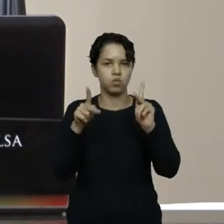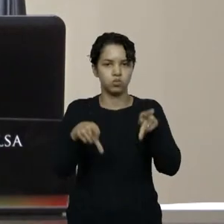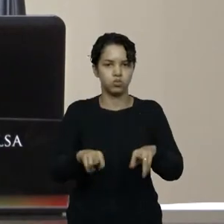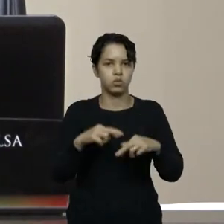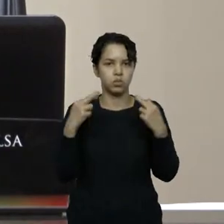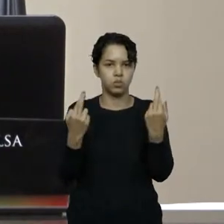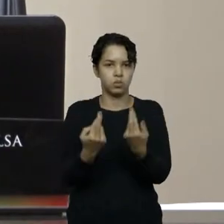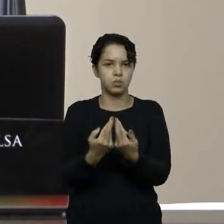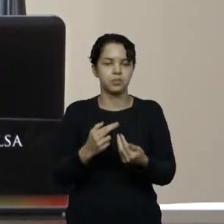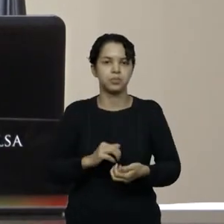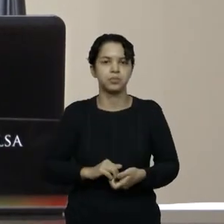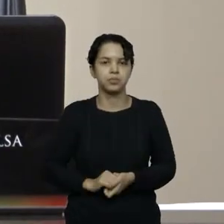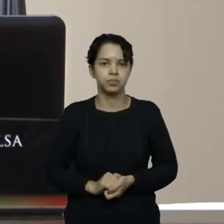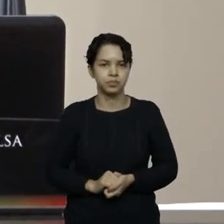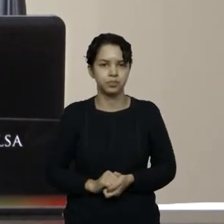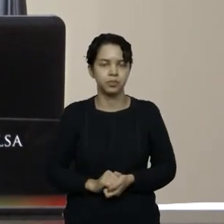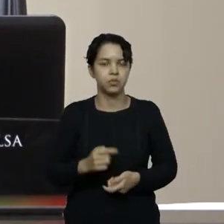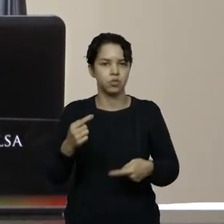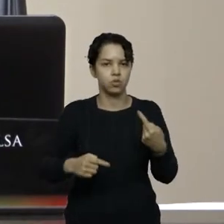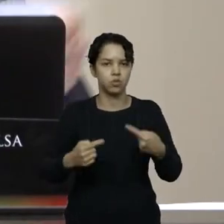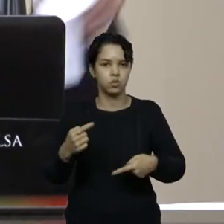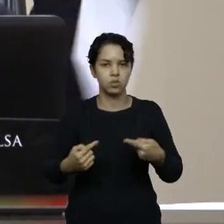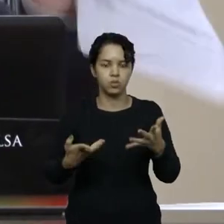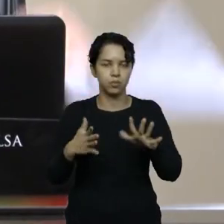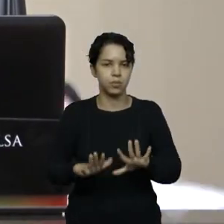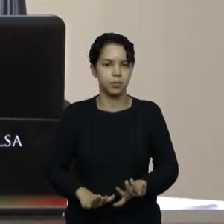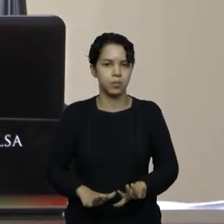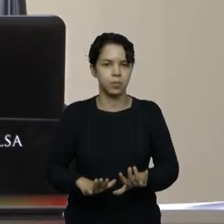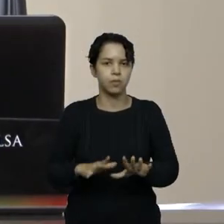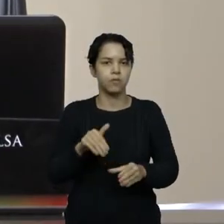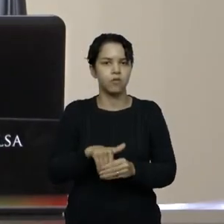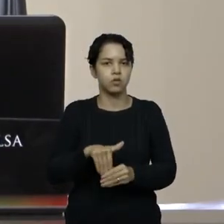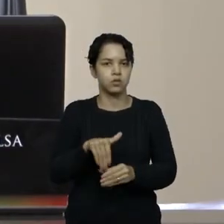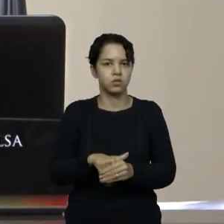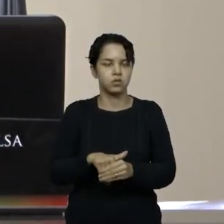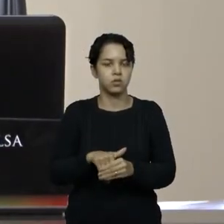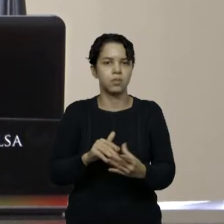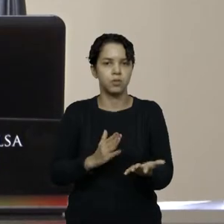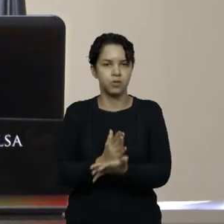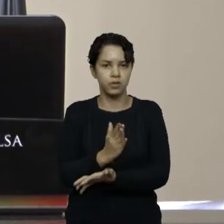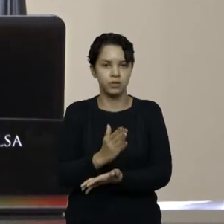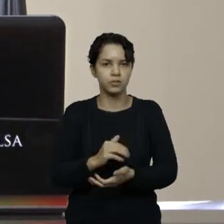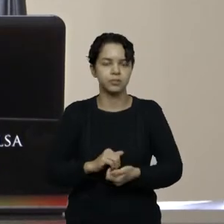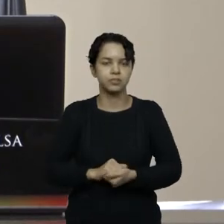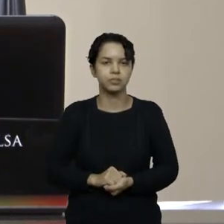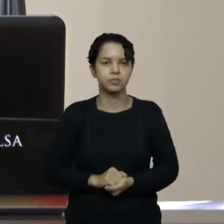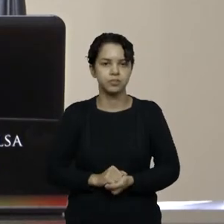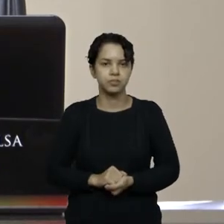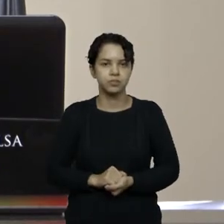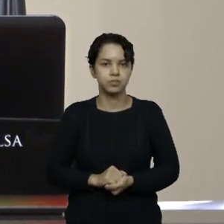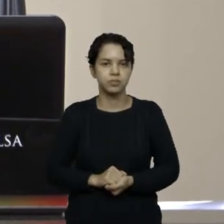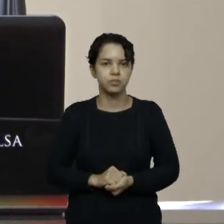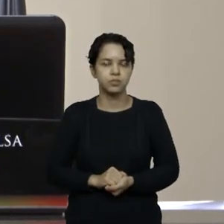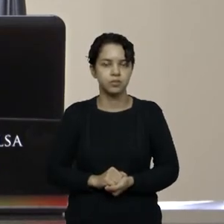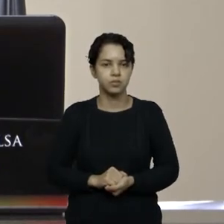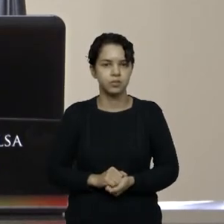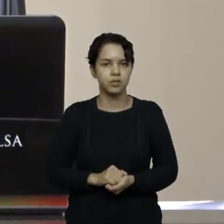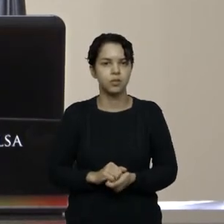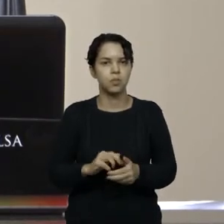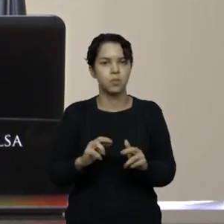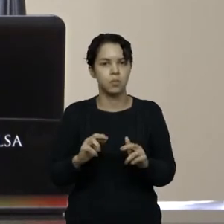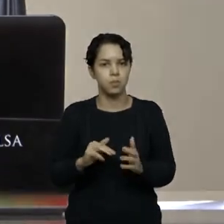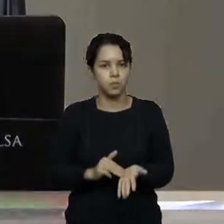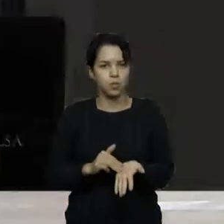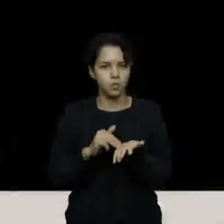e discussão havendo Quem Queira discutir em votação está aprovada a Moção uma são